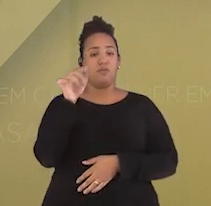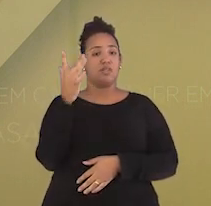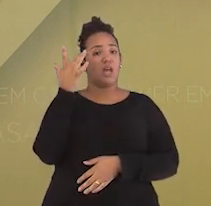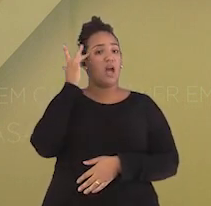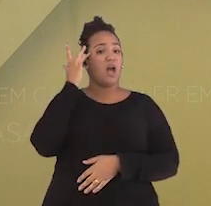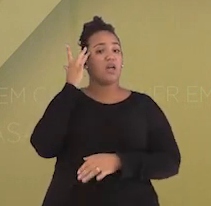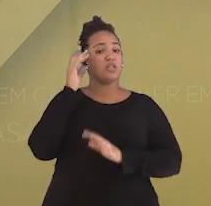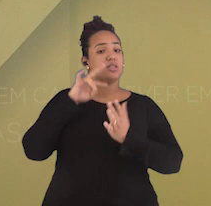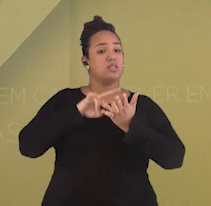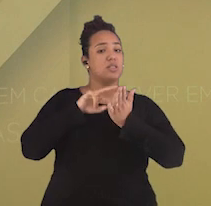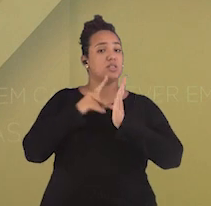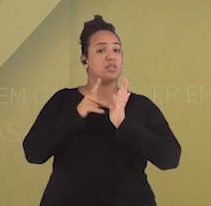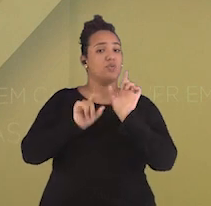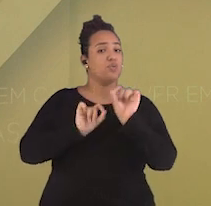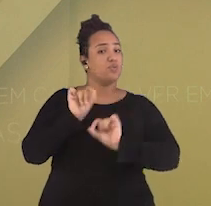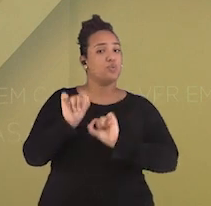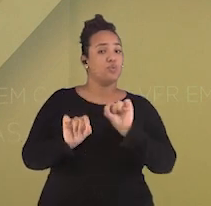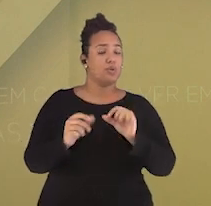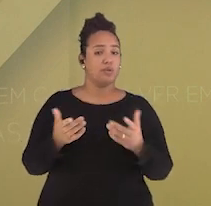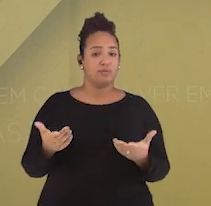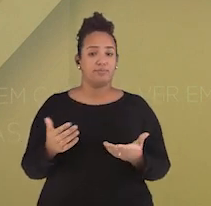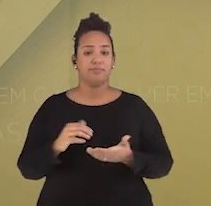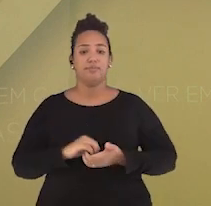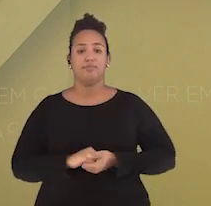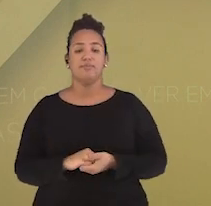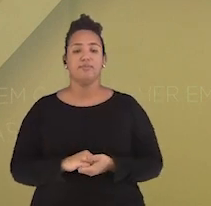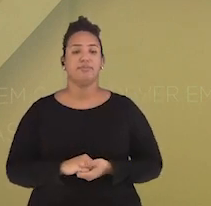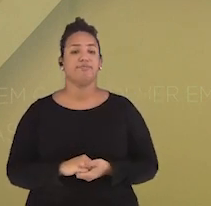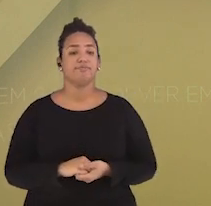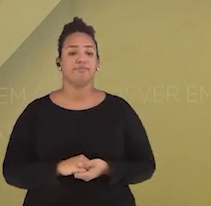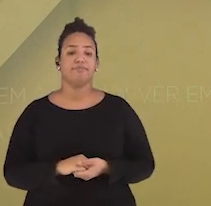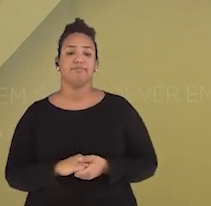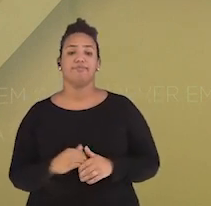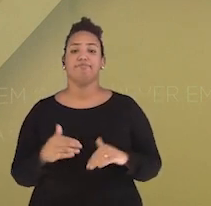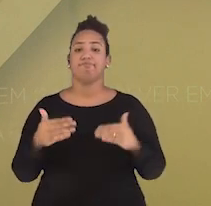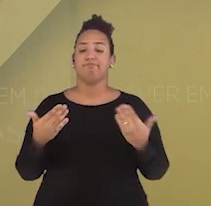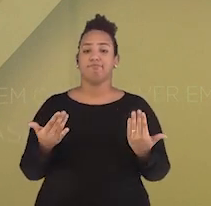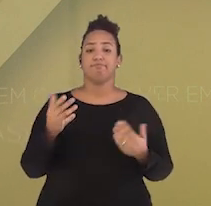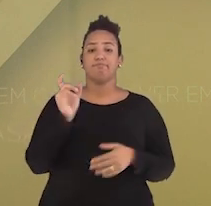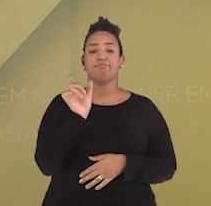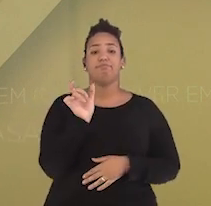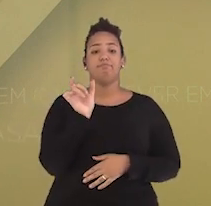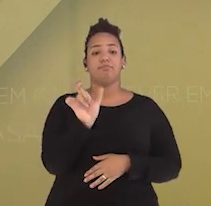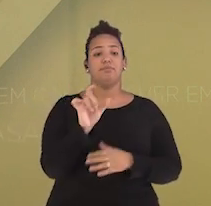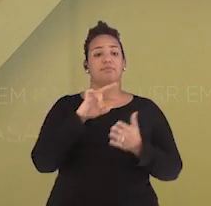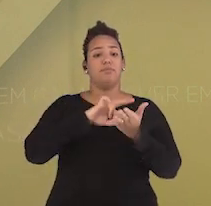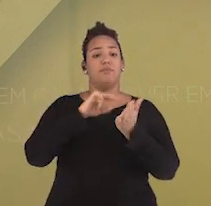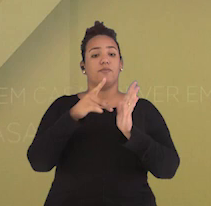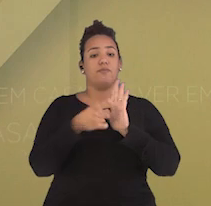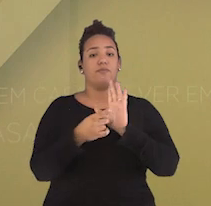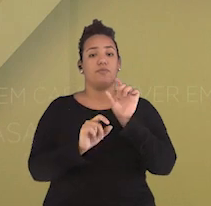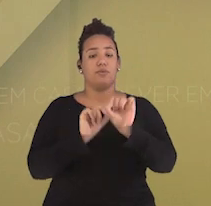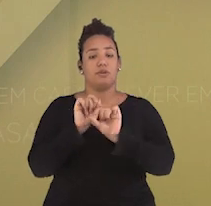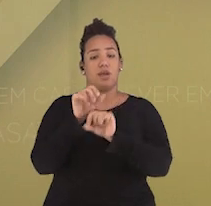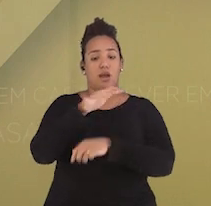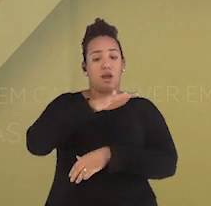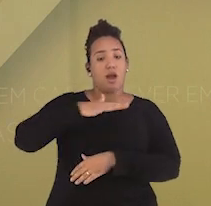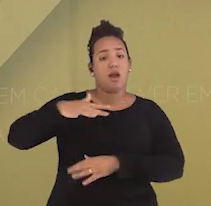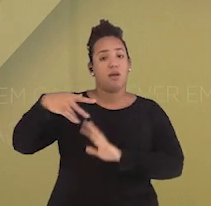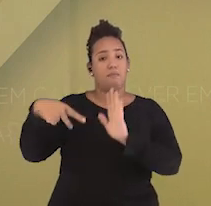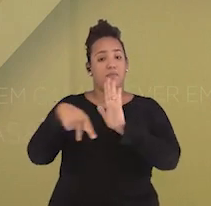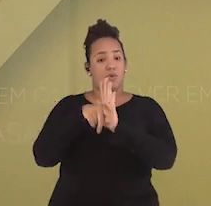ela significa? Bom, essa palavra se refere a uma área de estudo, que é